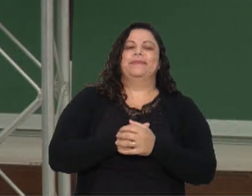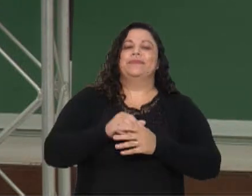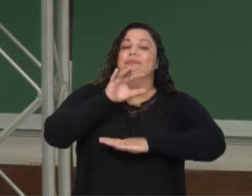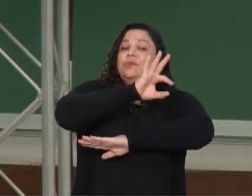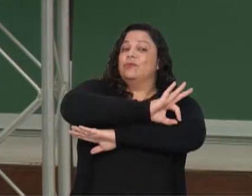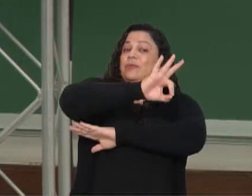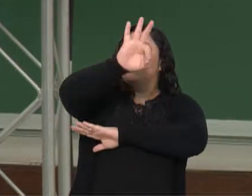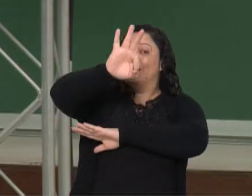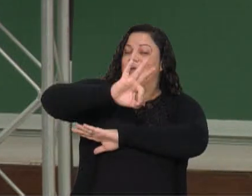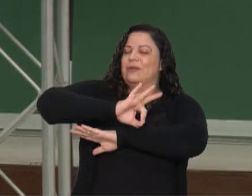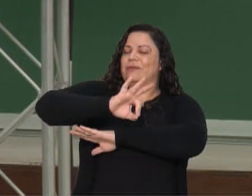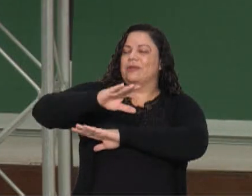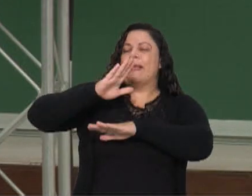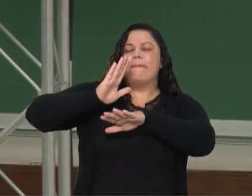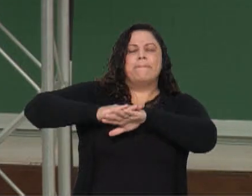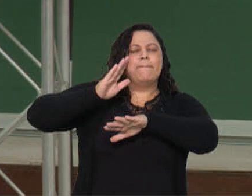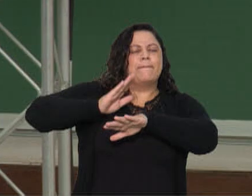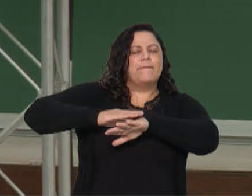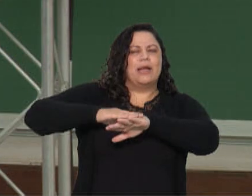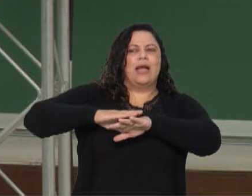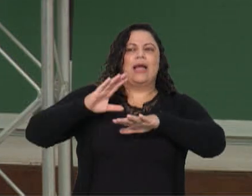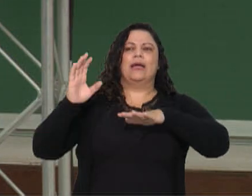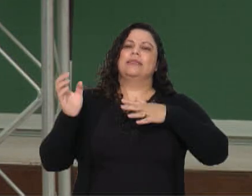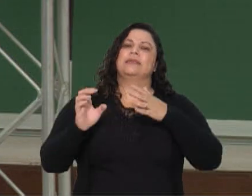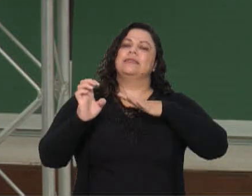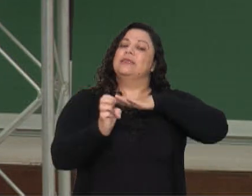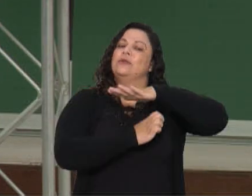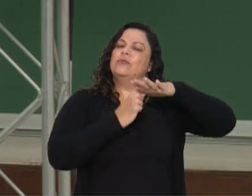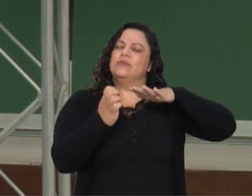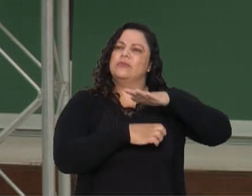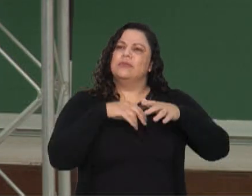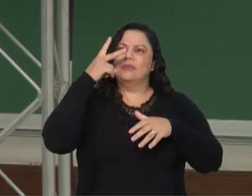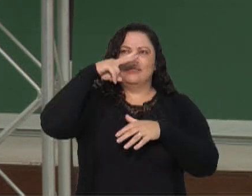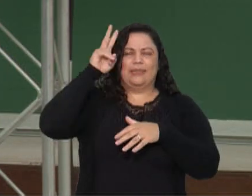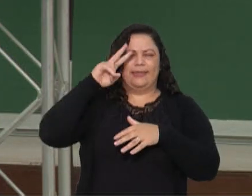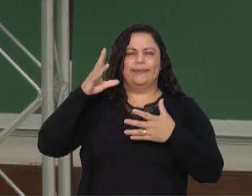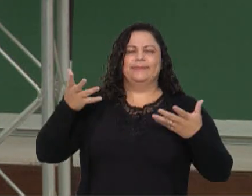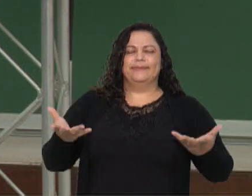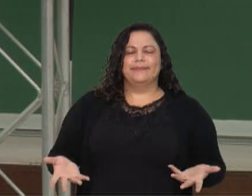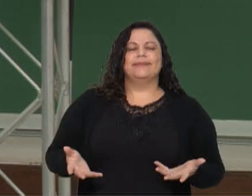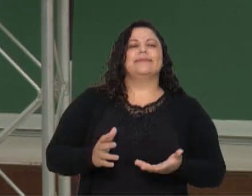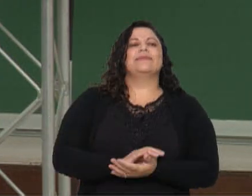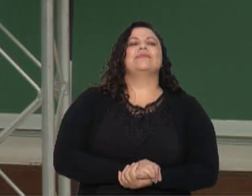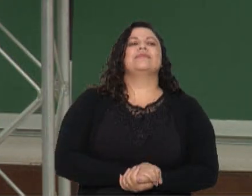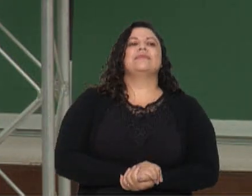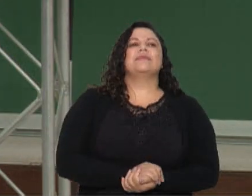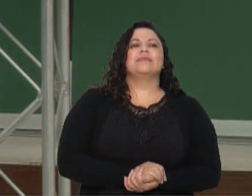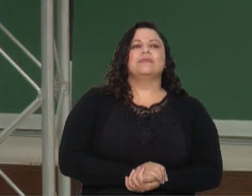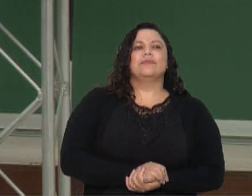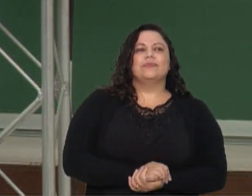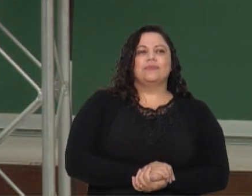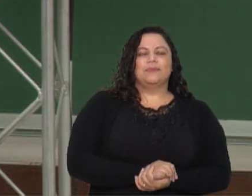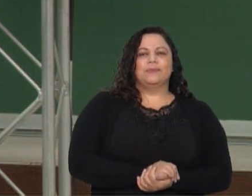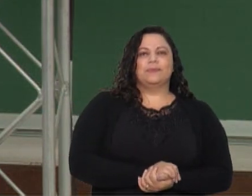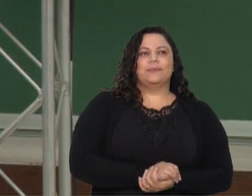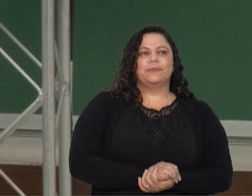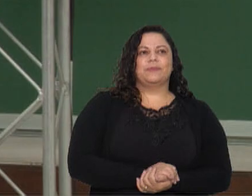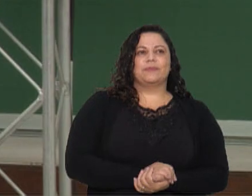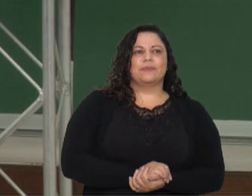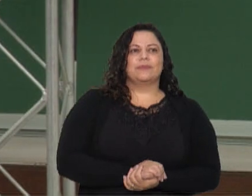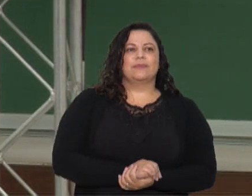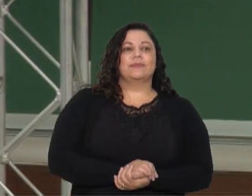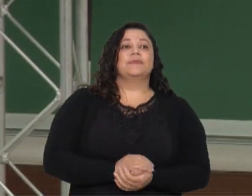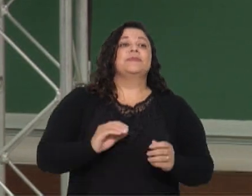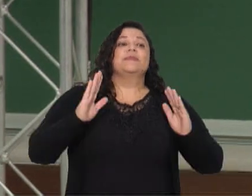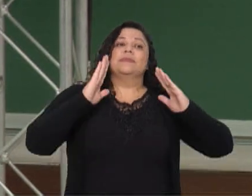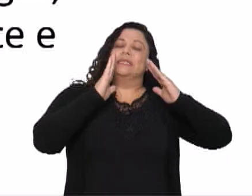né? Mais industrializada, lembram? Mais racional, né? Muito bem, vamos lá, vamos em frente.